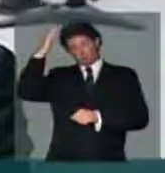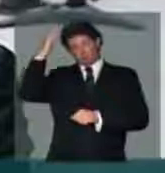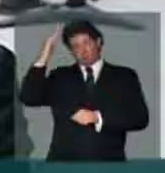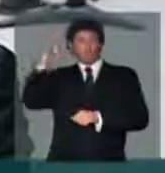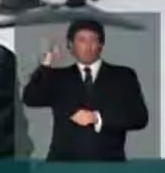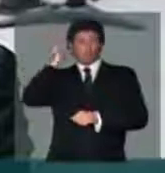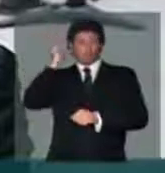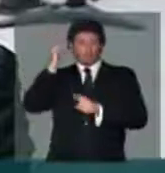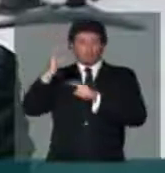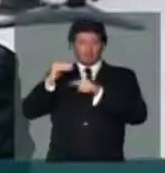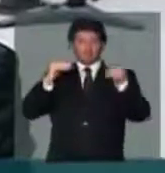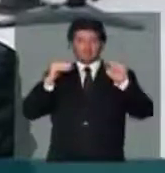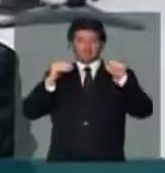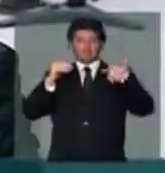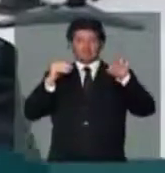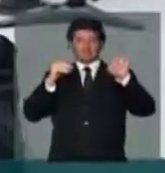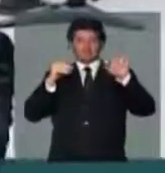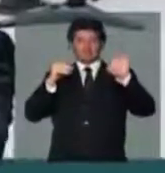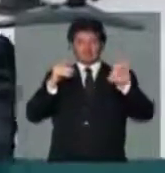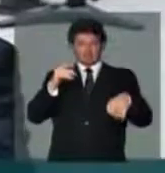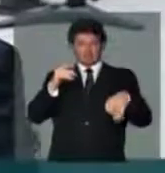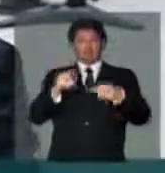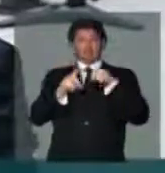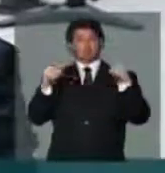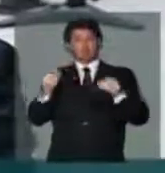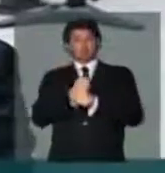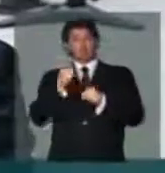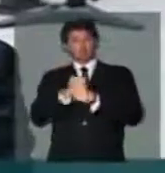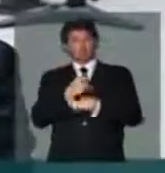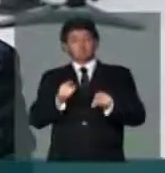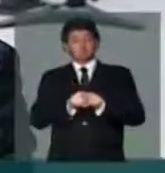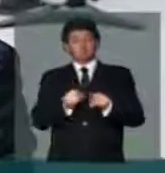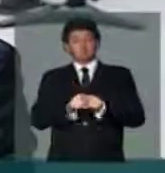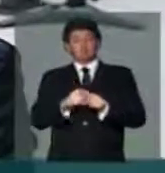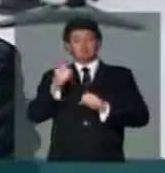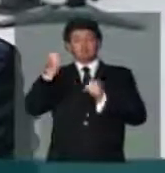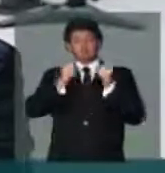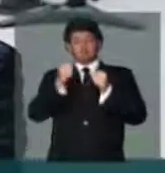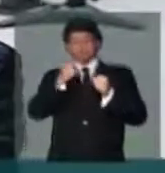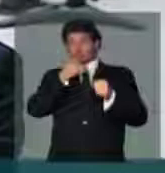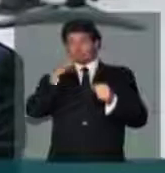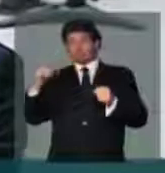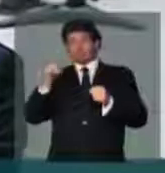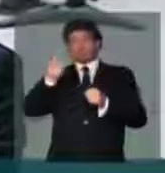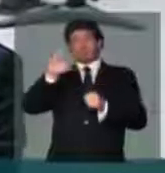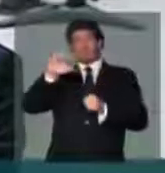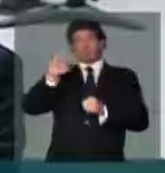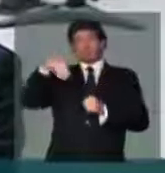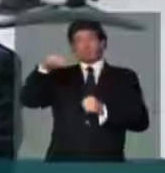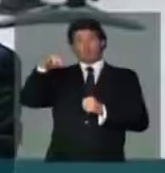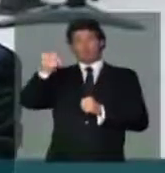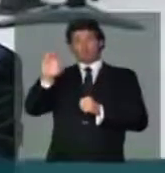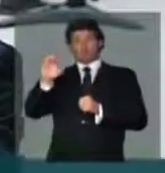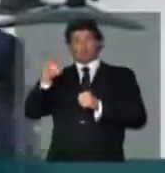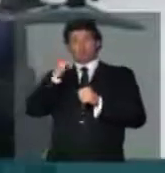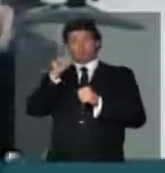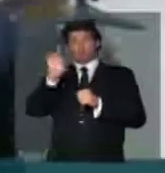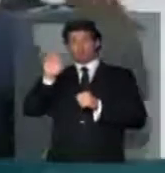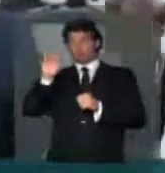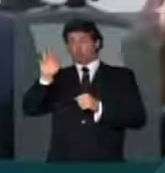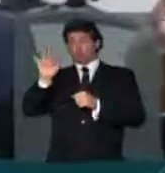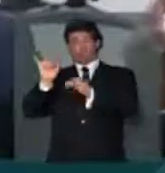Transamazônica no Pará, mas também a construção da usina de Belo Monte, também levar energia de Tucuri